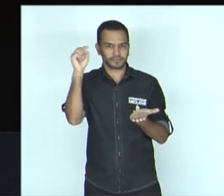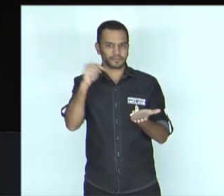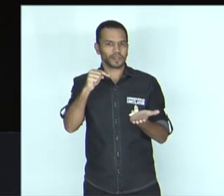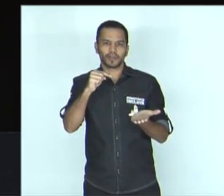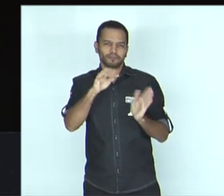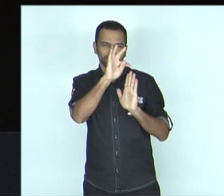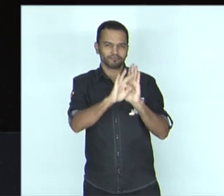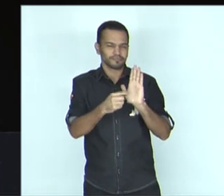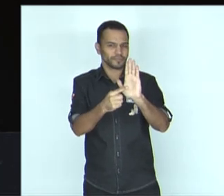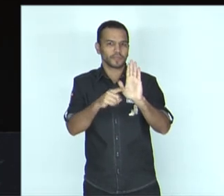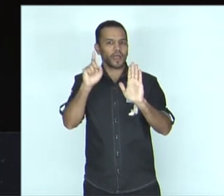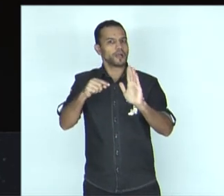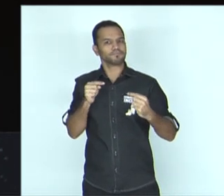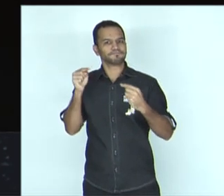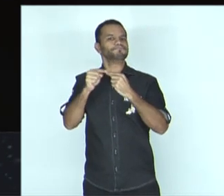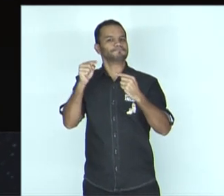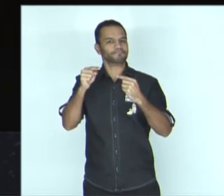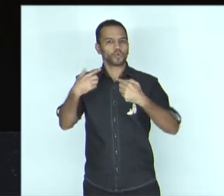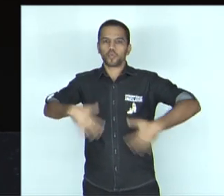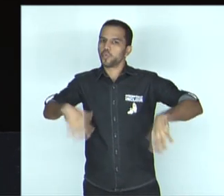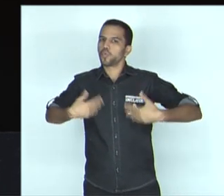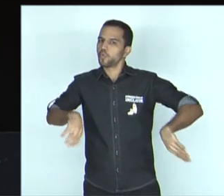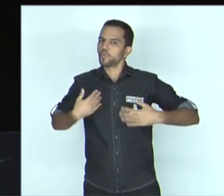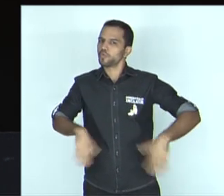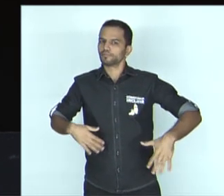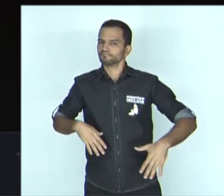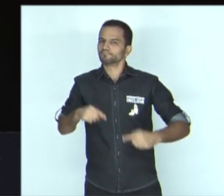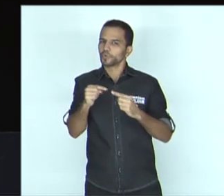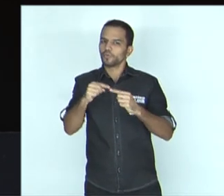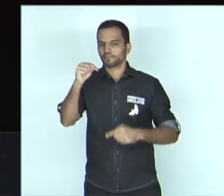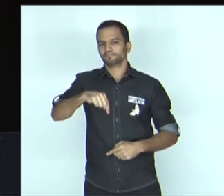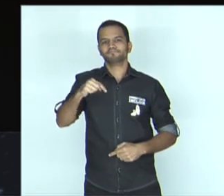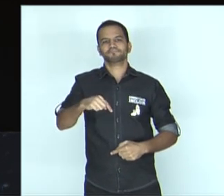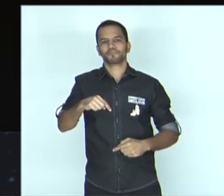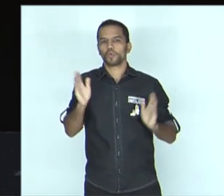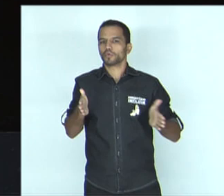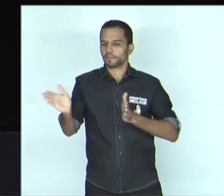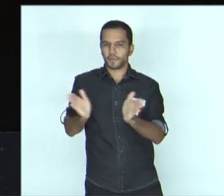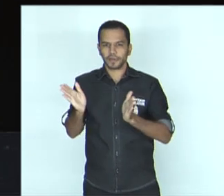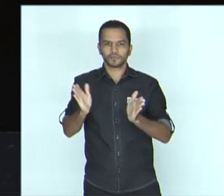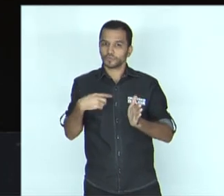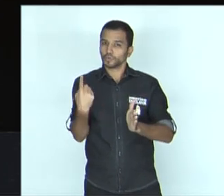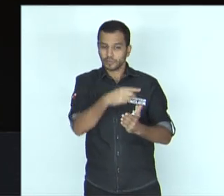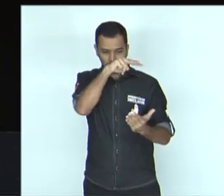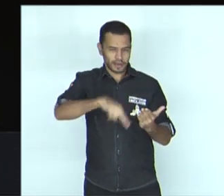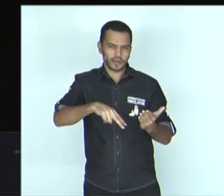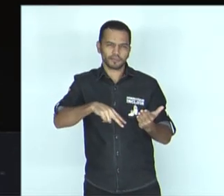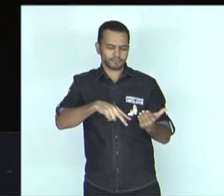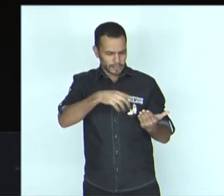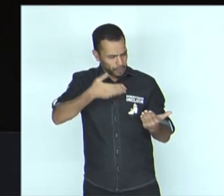assim mais incisivo que a gente pode ler nesse dia para tratar o nosso